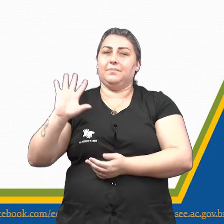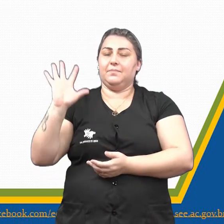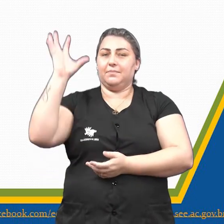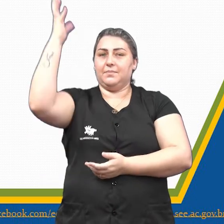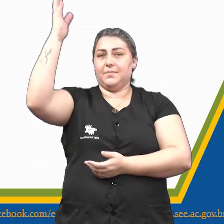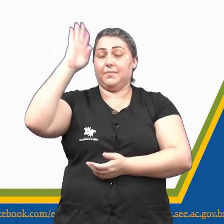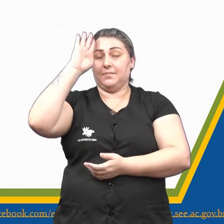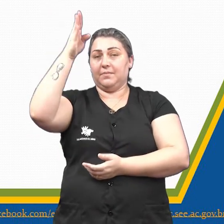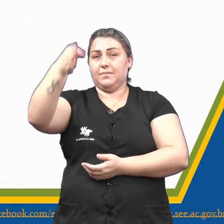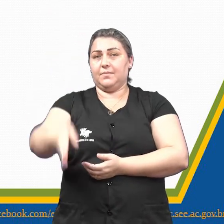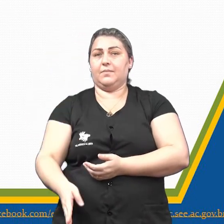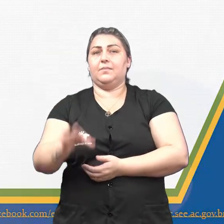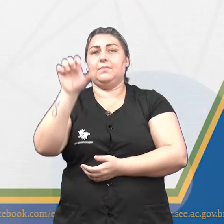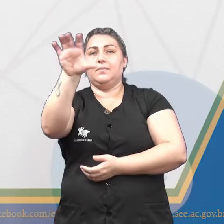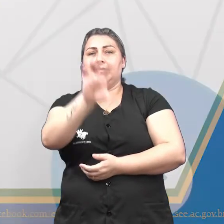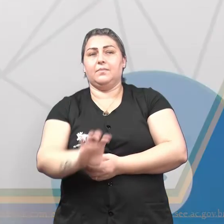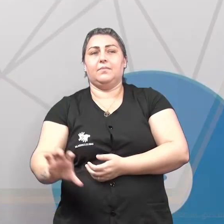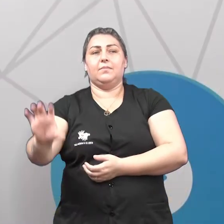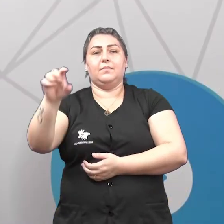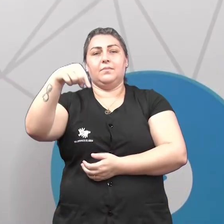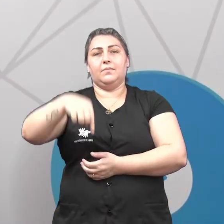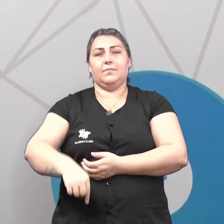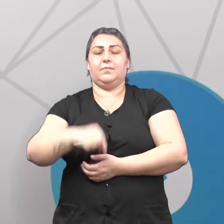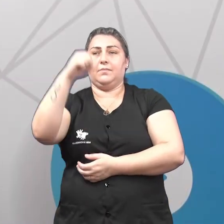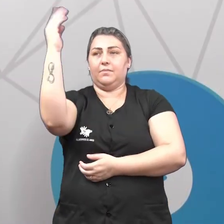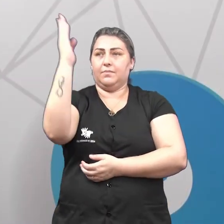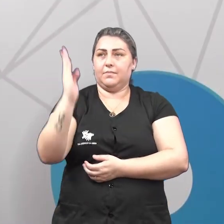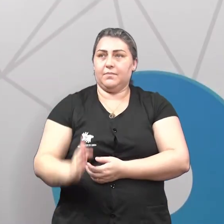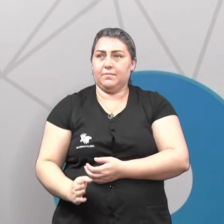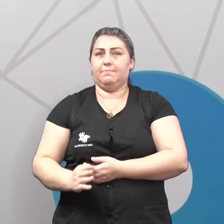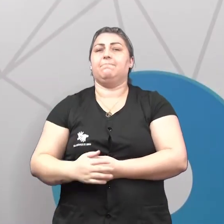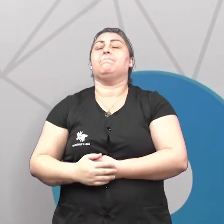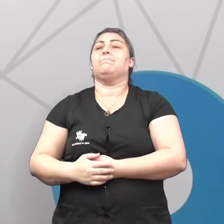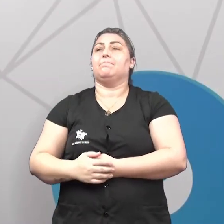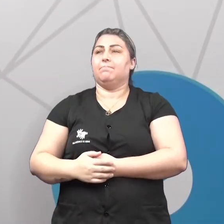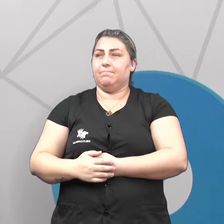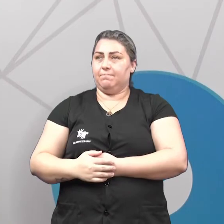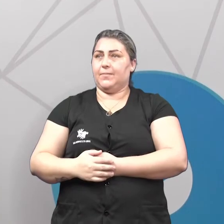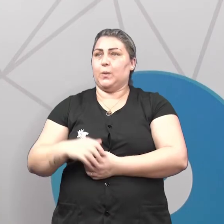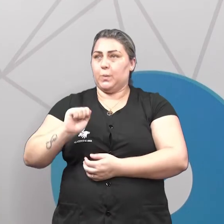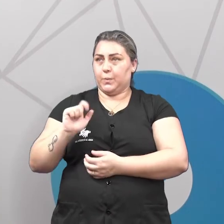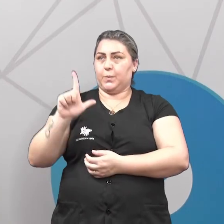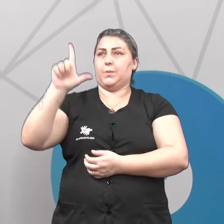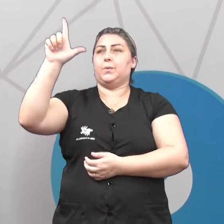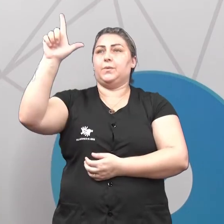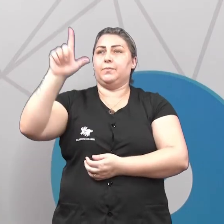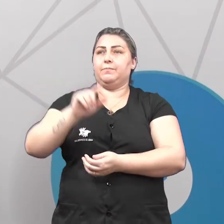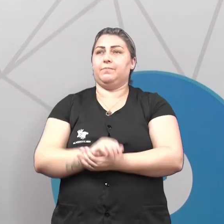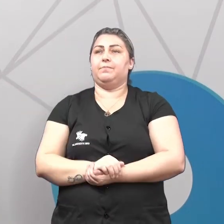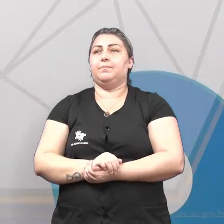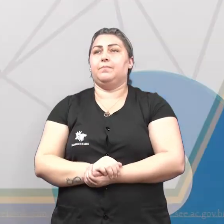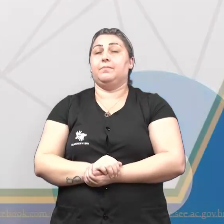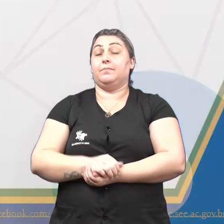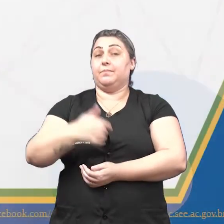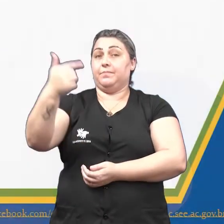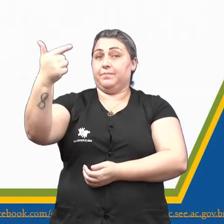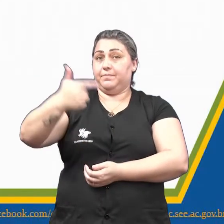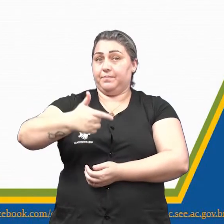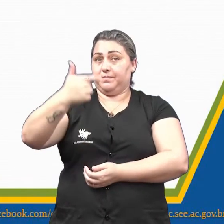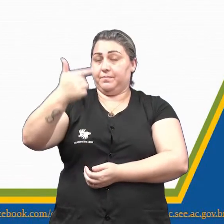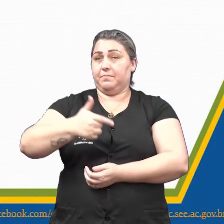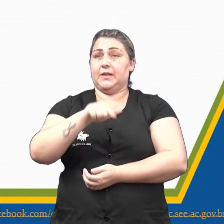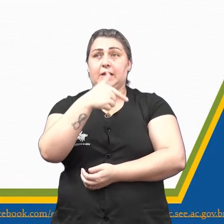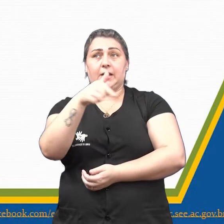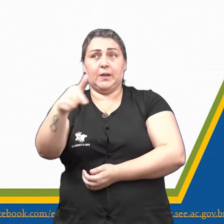aconteceu principalmente na região Nordeste, no litoral do Brasil, e era altamente lucrativa. Questão 2,